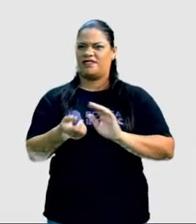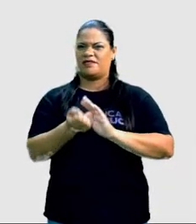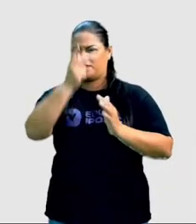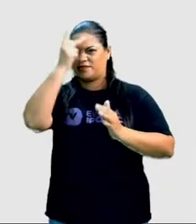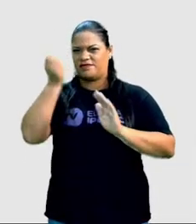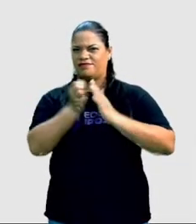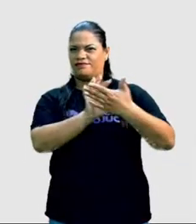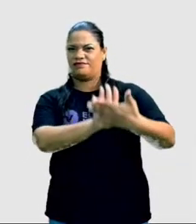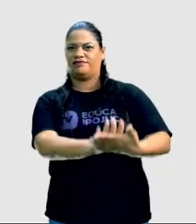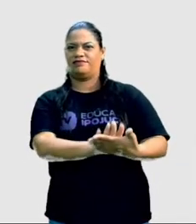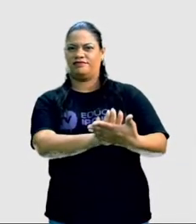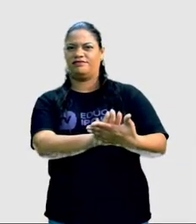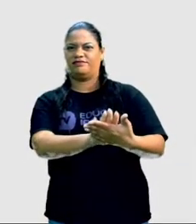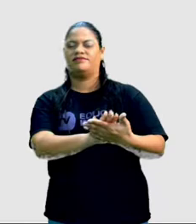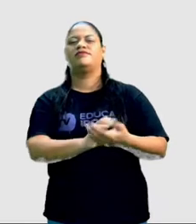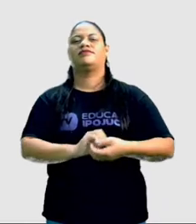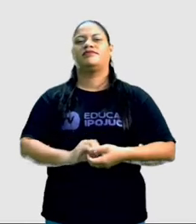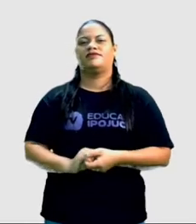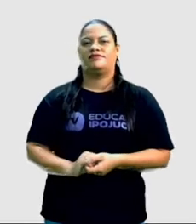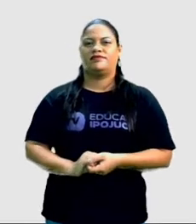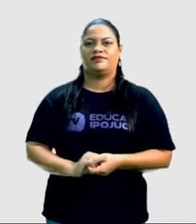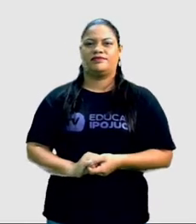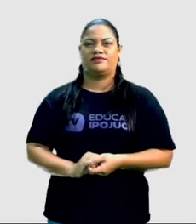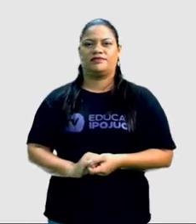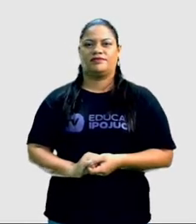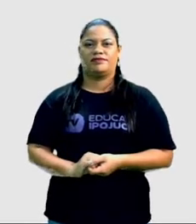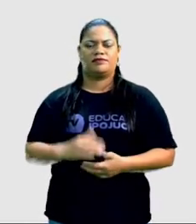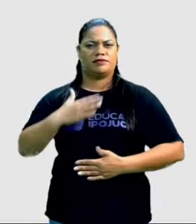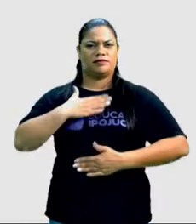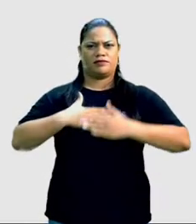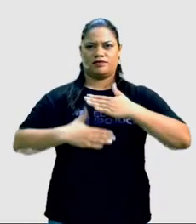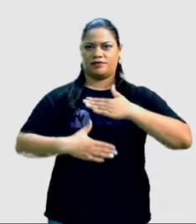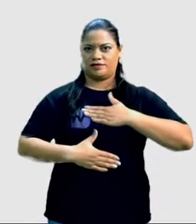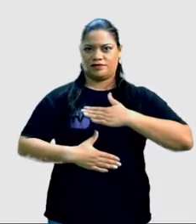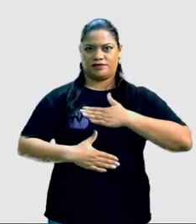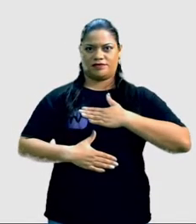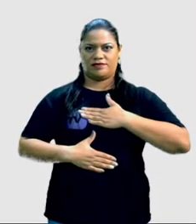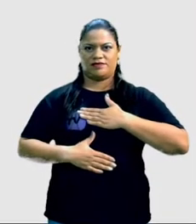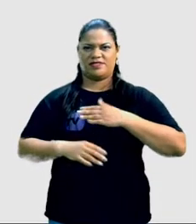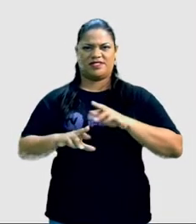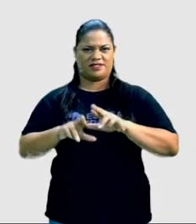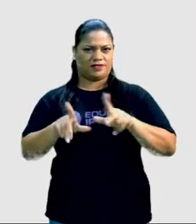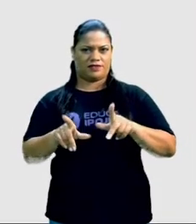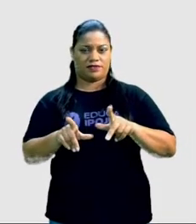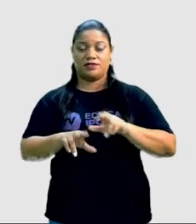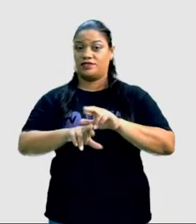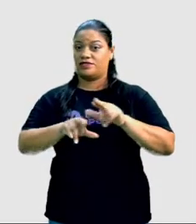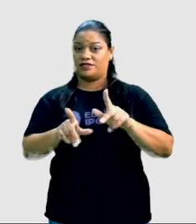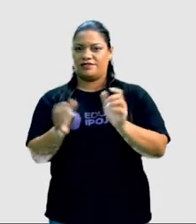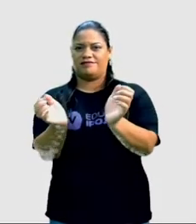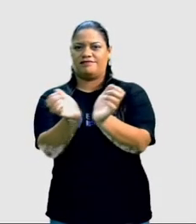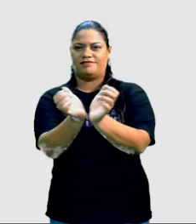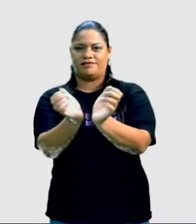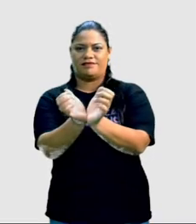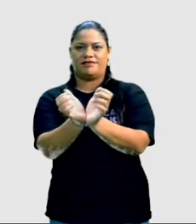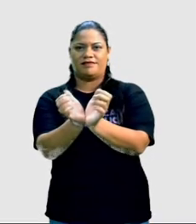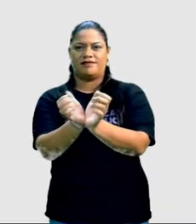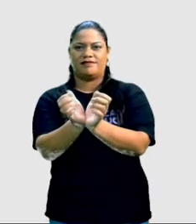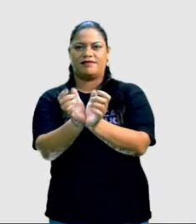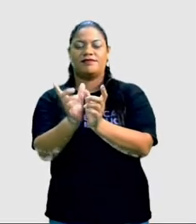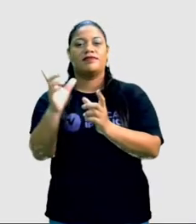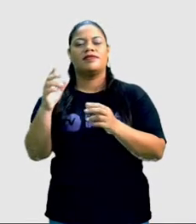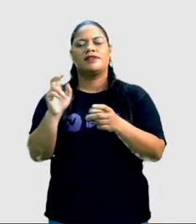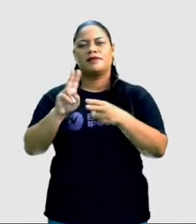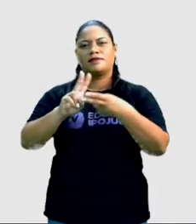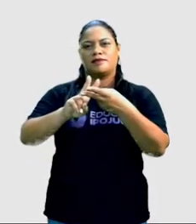sotaque é estranho, estranho é ser xenofóbico. Meu corpo não é estranho, estranho é escravidão, que aprisiona seus